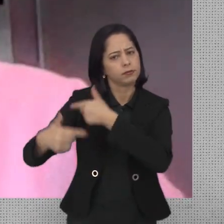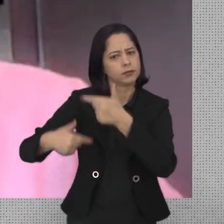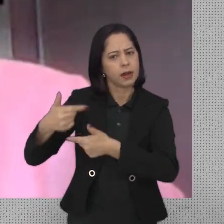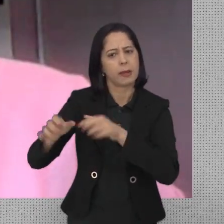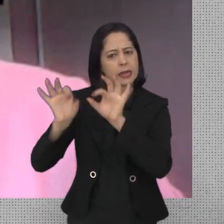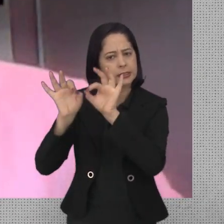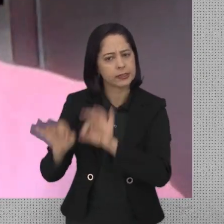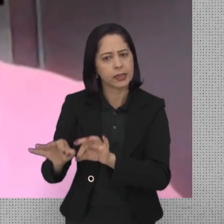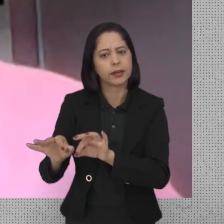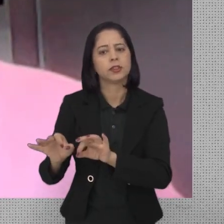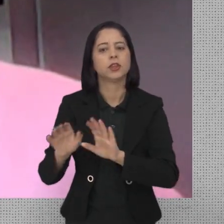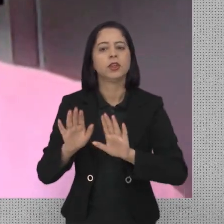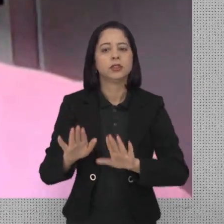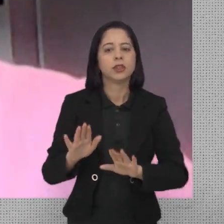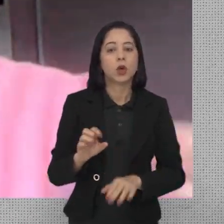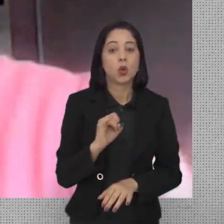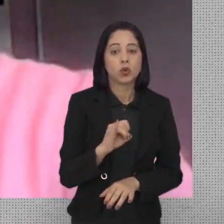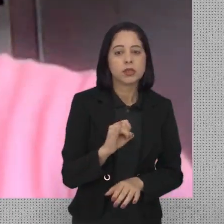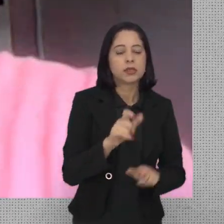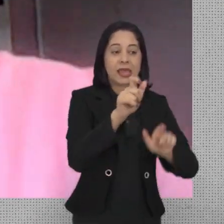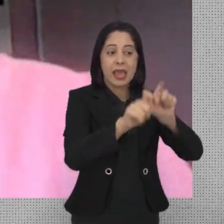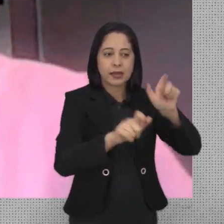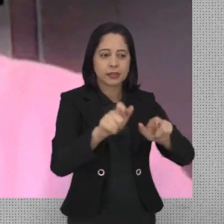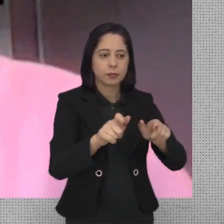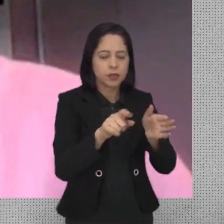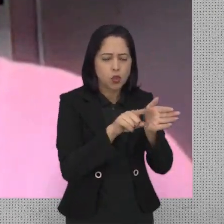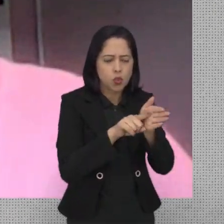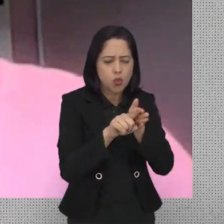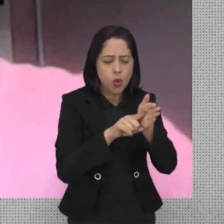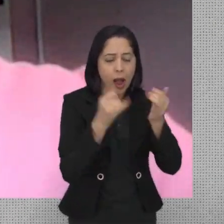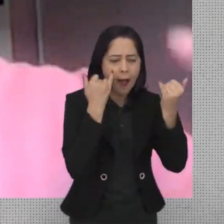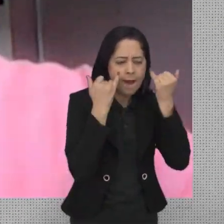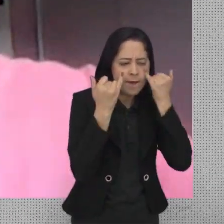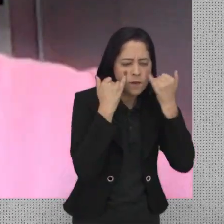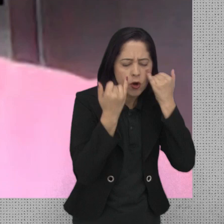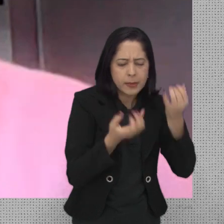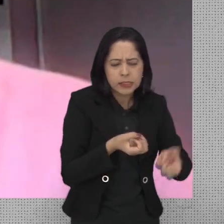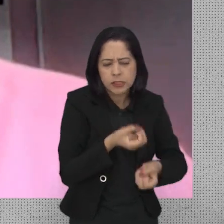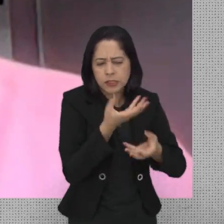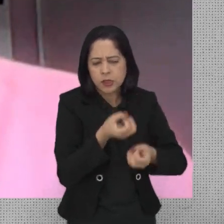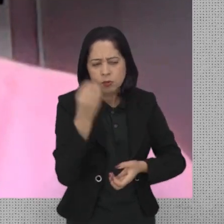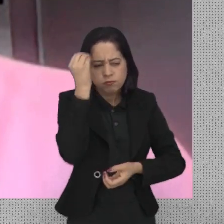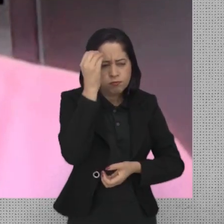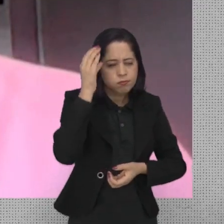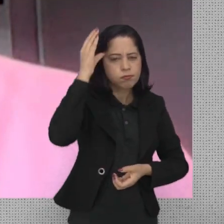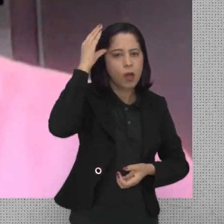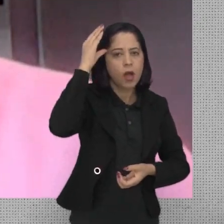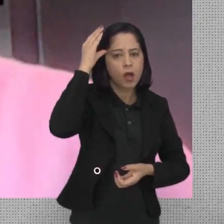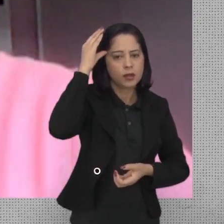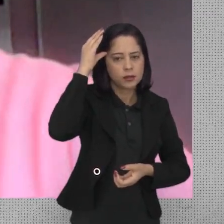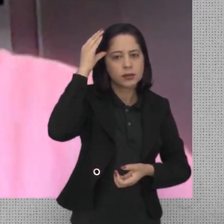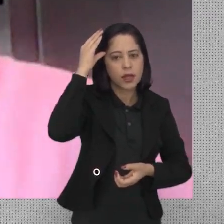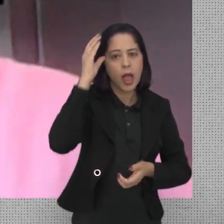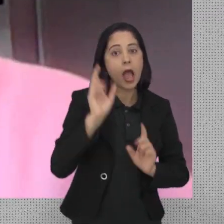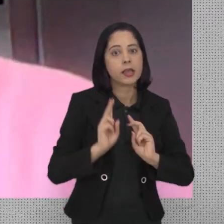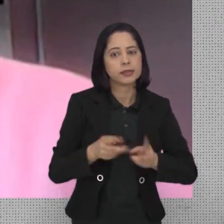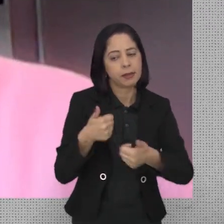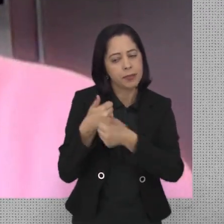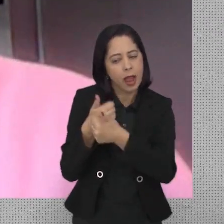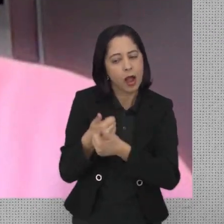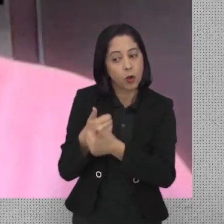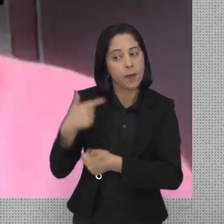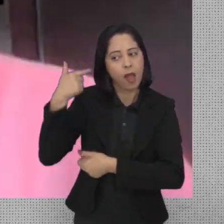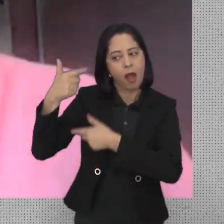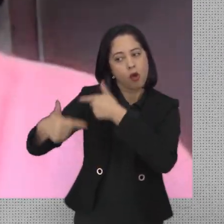cuidado, você busca uma excelência a mais, porque você sabe que tem toda uma cidade acompanhando aquilo que você